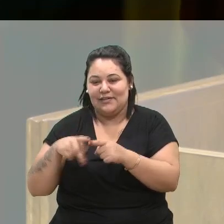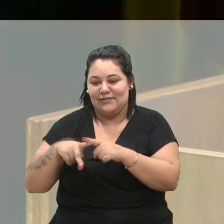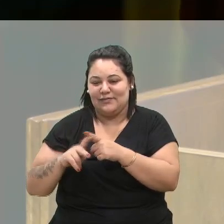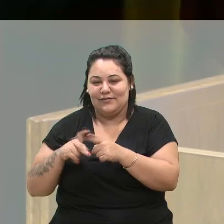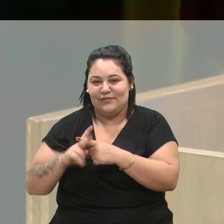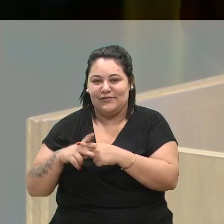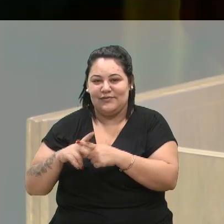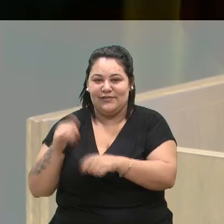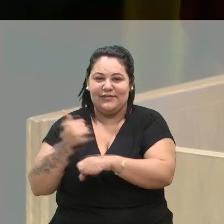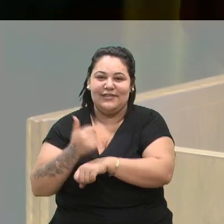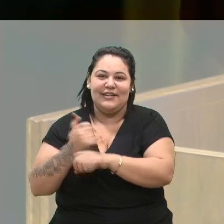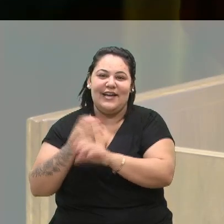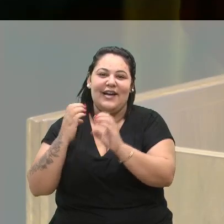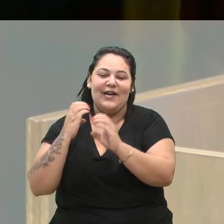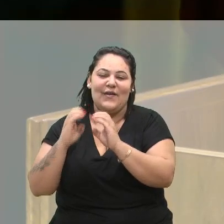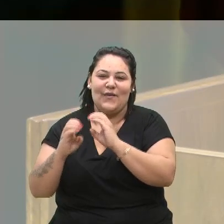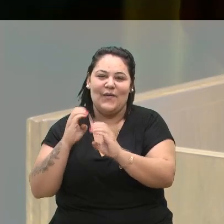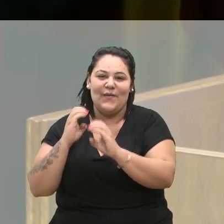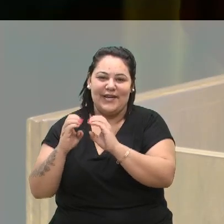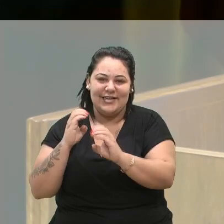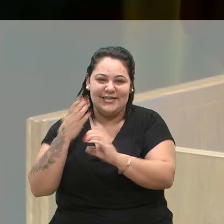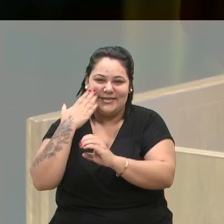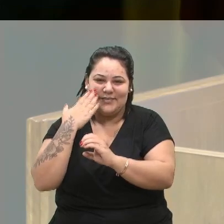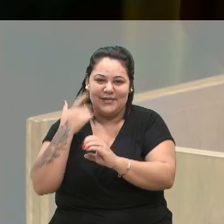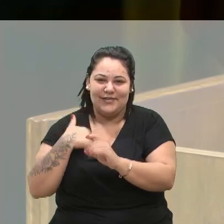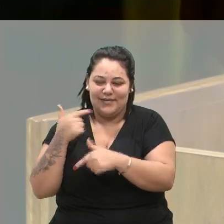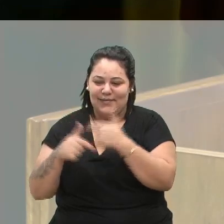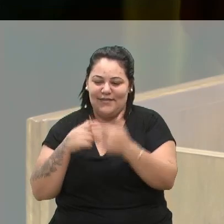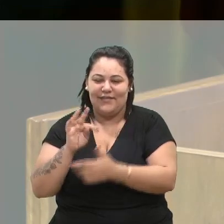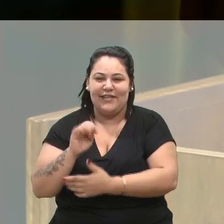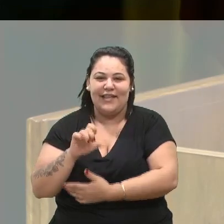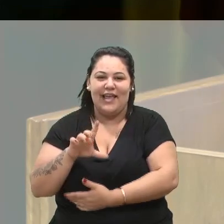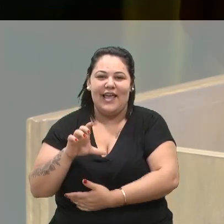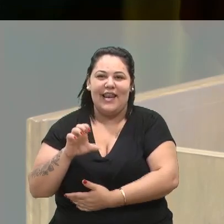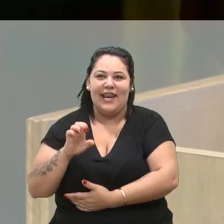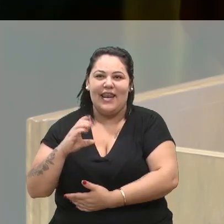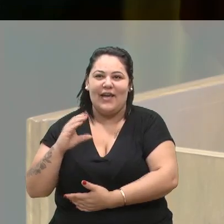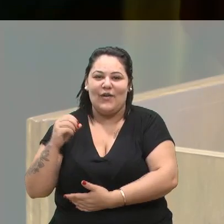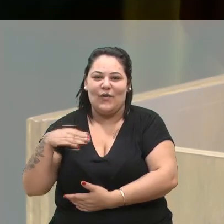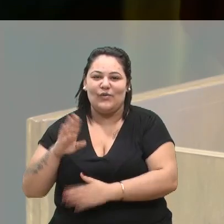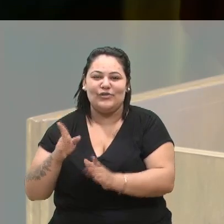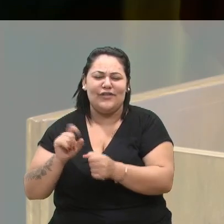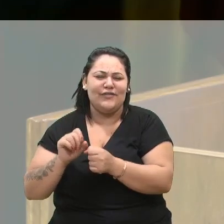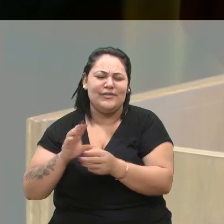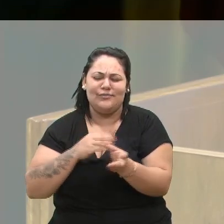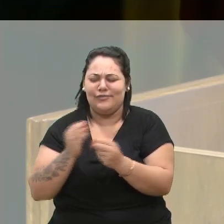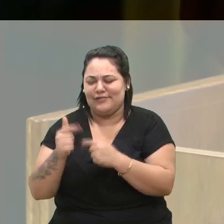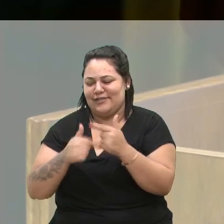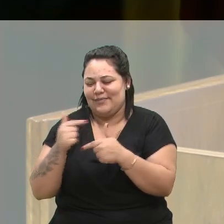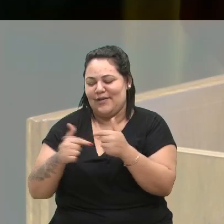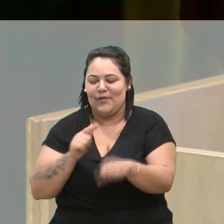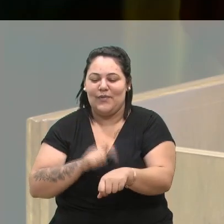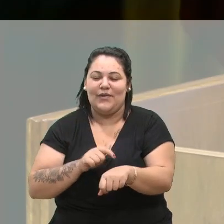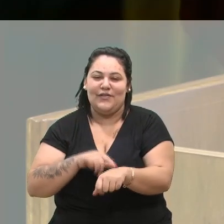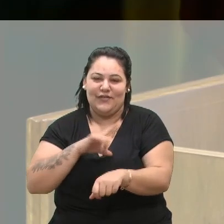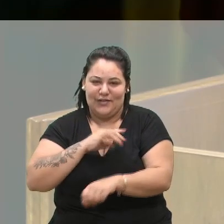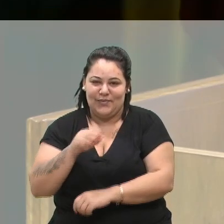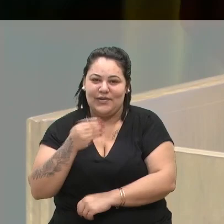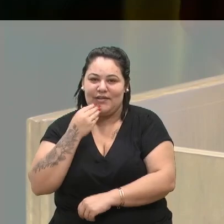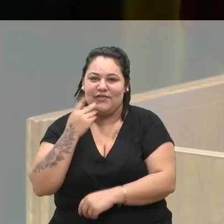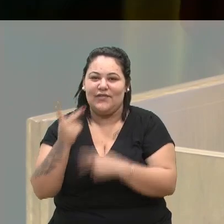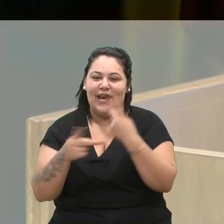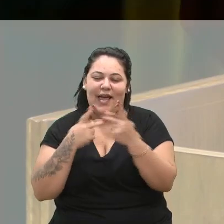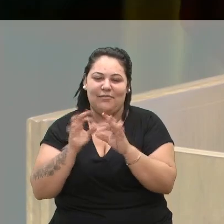telecomunicação no tempo que eu trabalhava com telecom. Já fiz de tudo um pouco, um momento vou ter a oportunidade de falar mais sobre